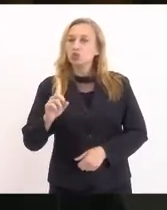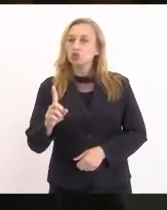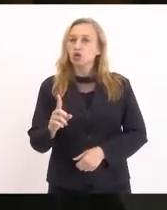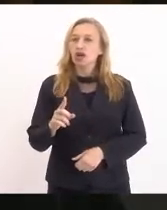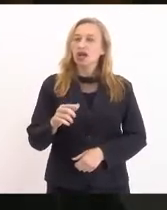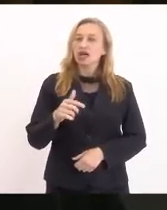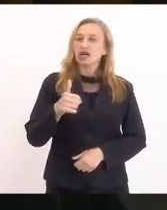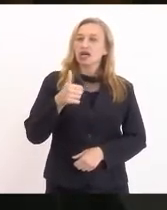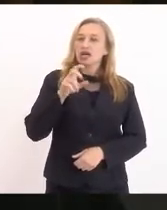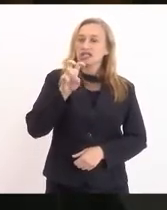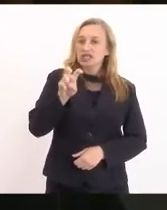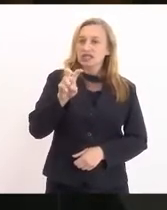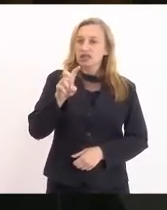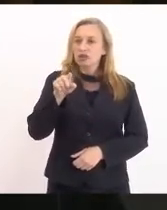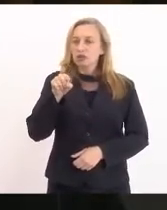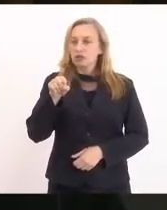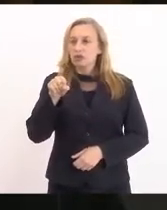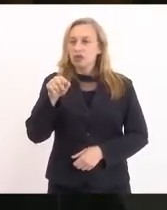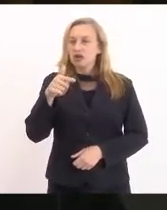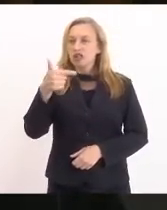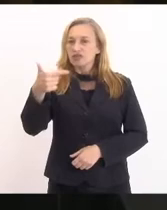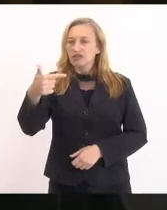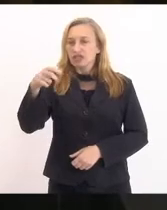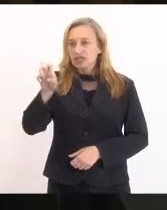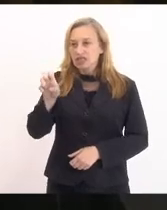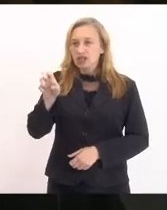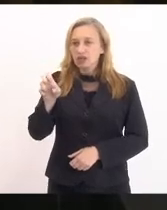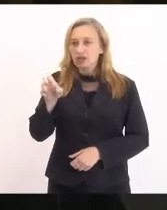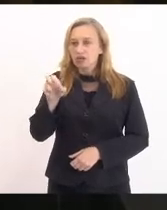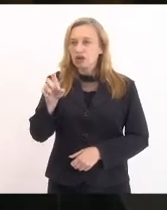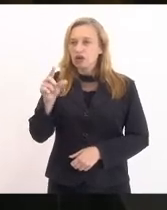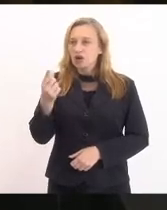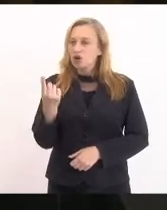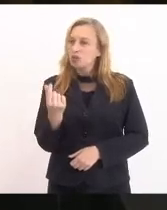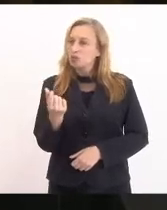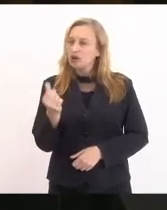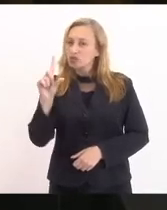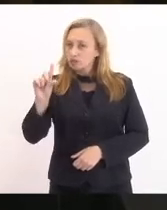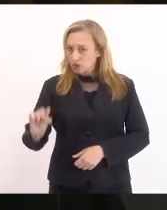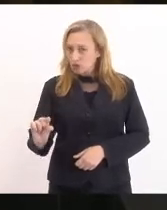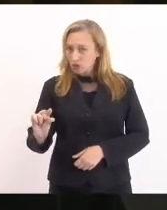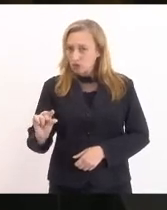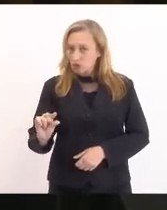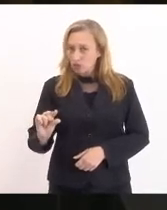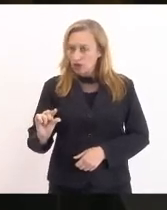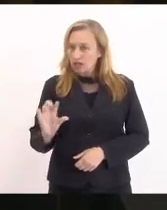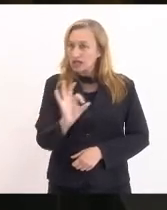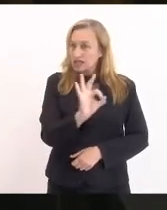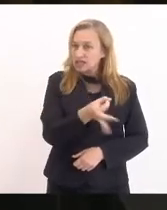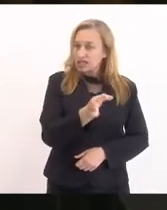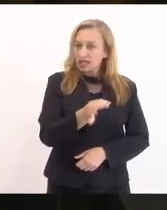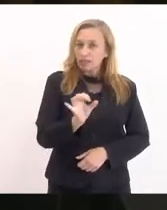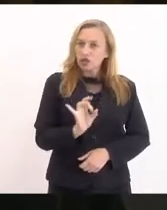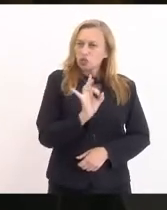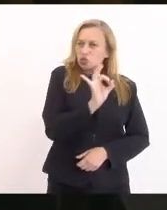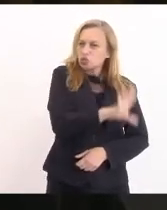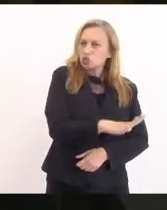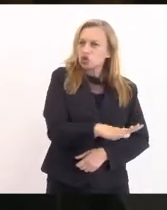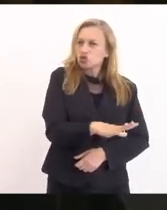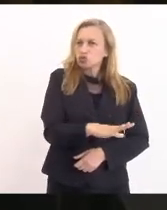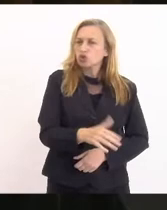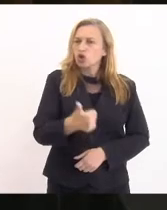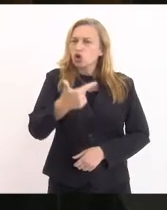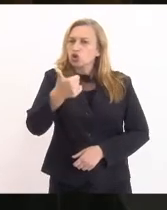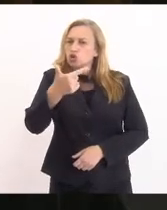5,25, que é o menor preço que ele cotou, seguramente, nos últimos